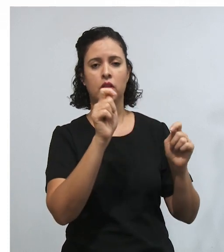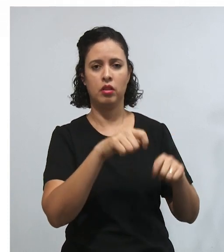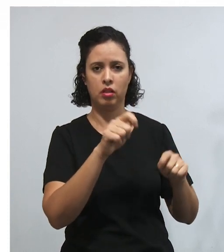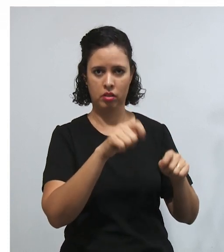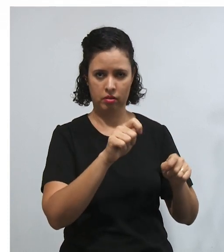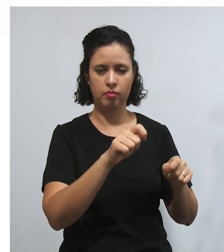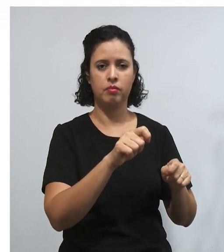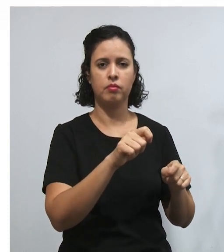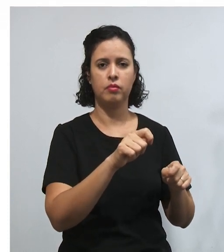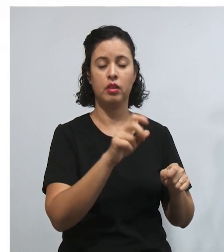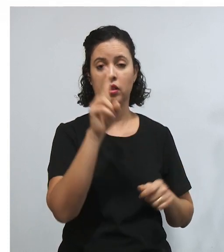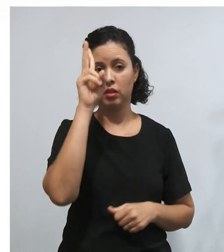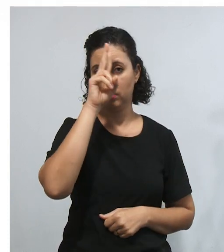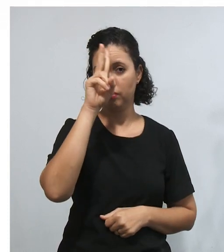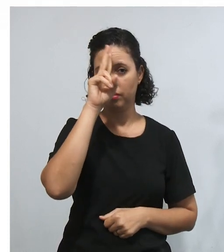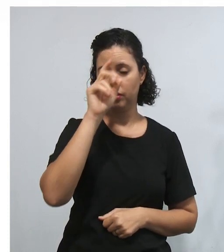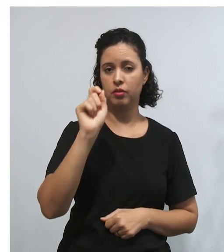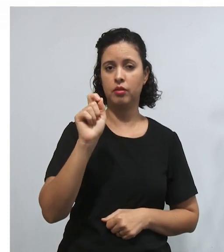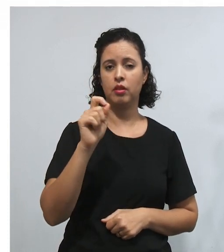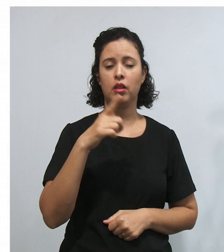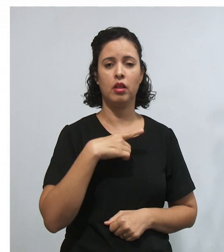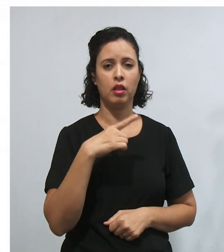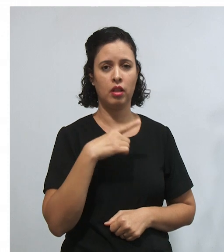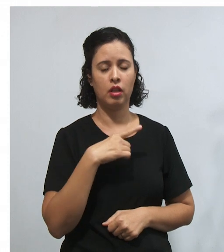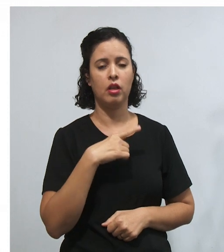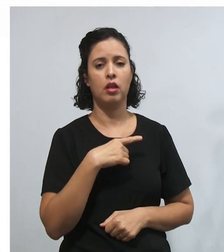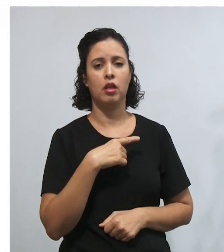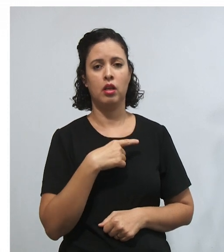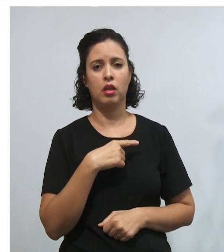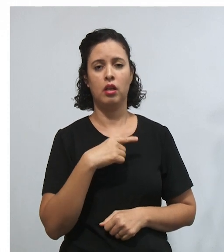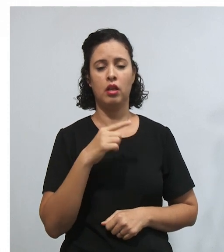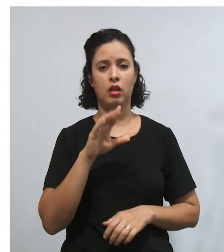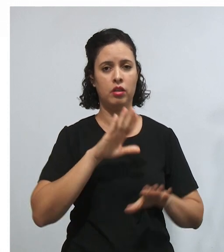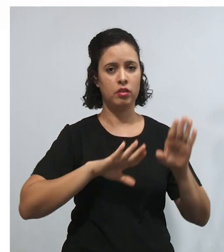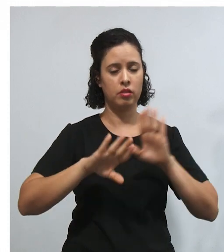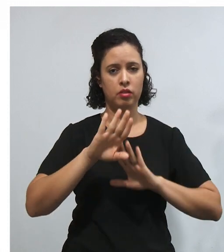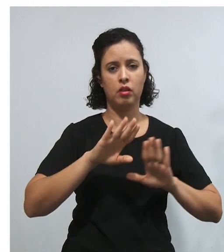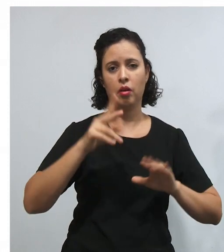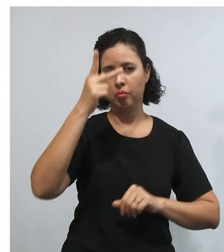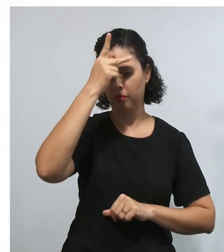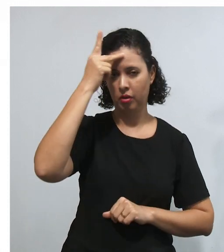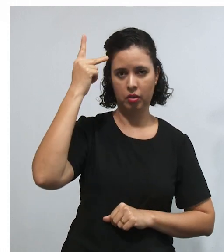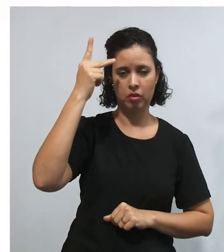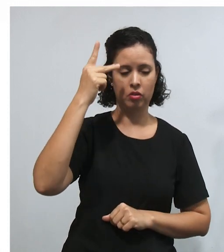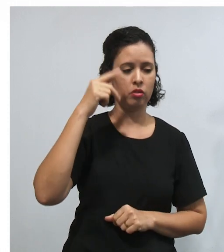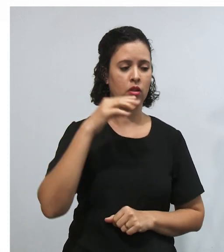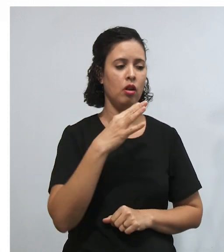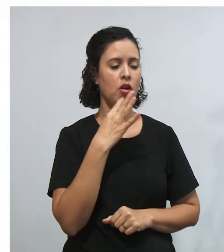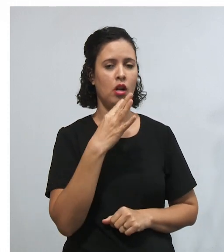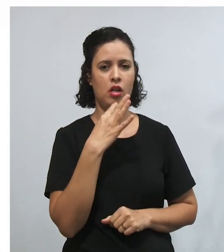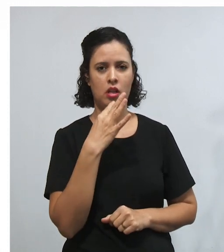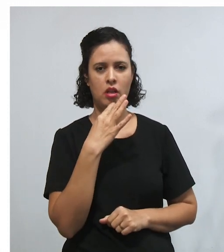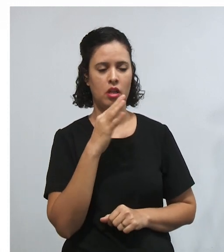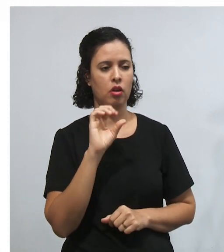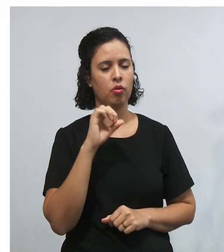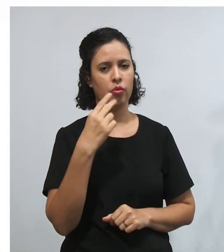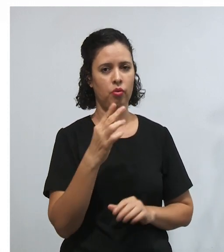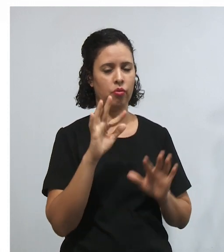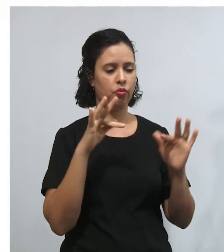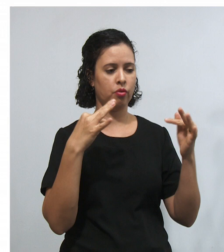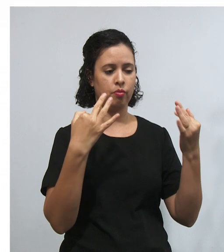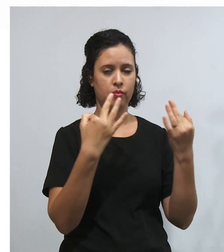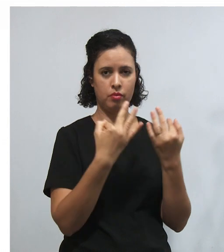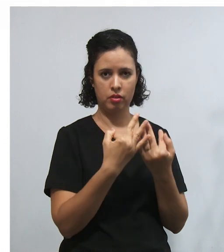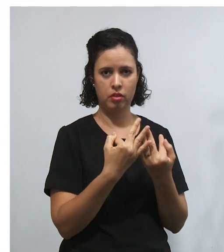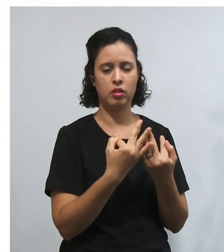número 13, tá? Lembrando que há uma ressalva para essa questão do nepotismo, tá? Já que nós vamos entrar agora